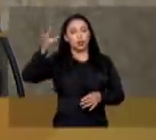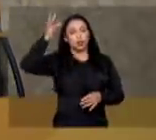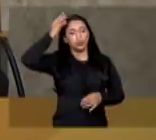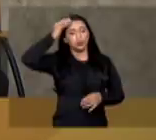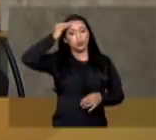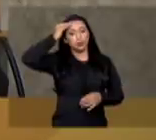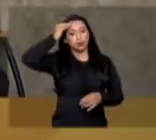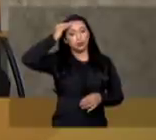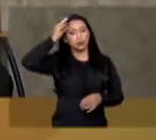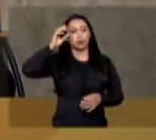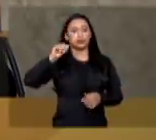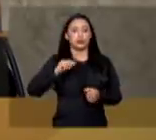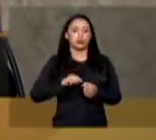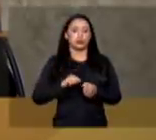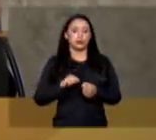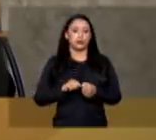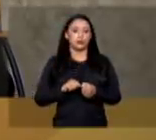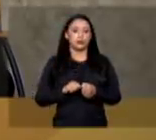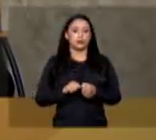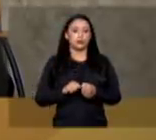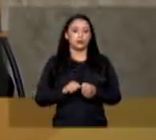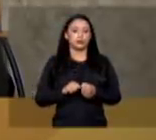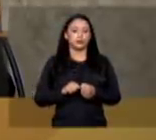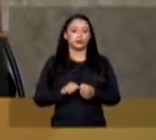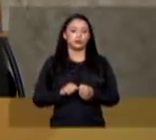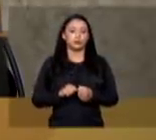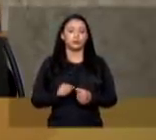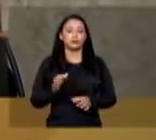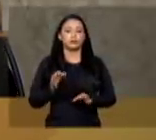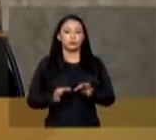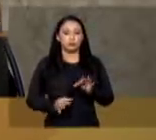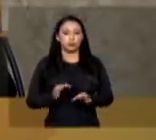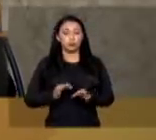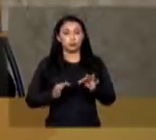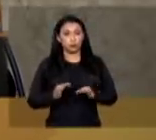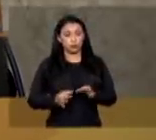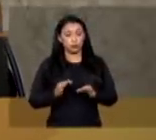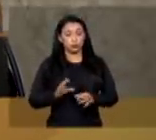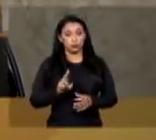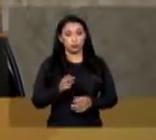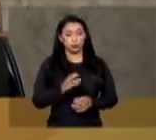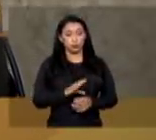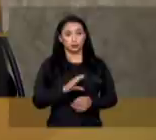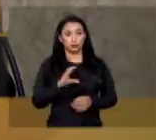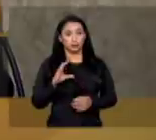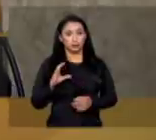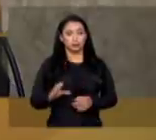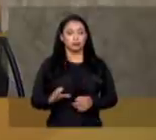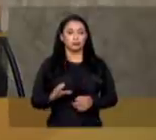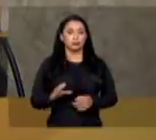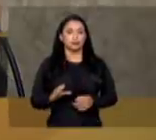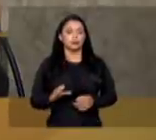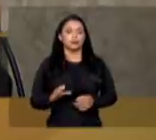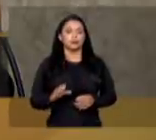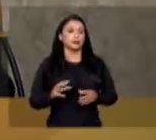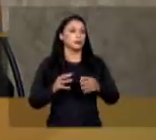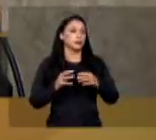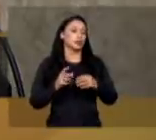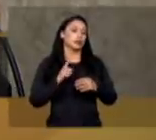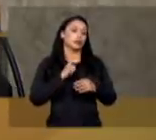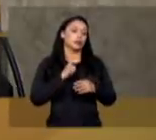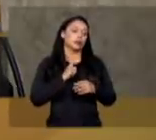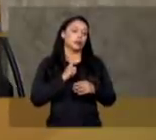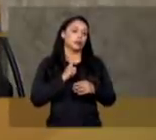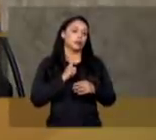que Vossa Excelência empreendeu, como Vossa Excelência tinha julgado o habeas corpus, seguiu o habeas corpus e declarou o prejuízo